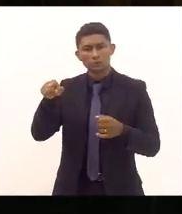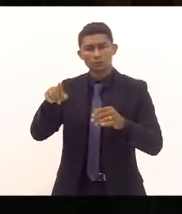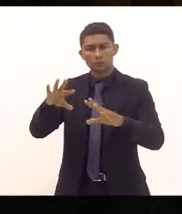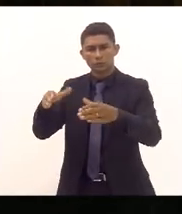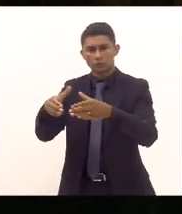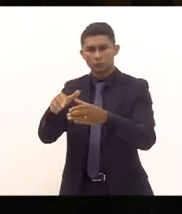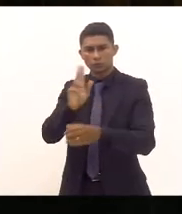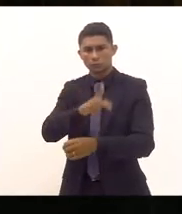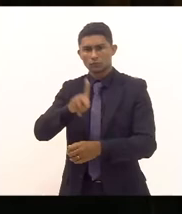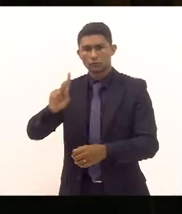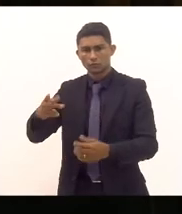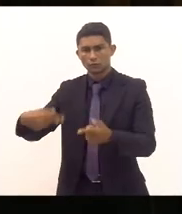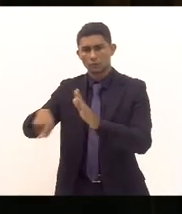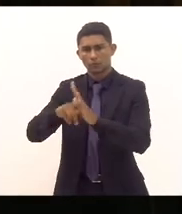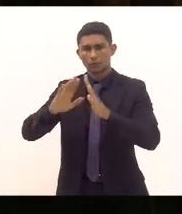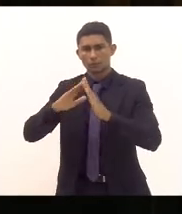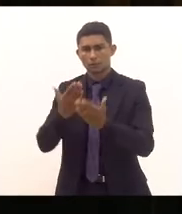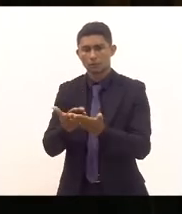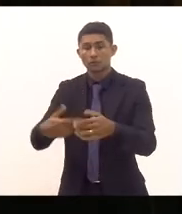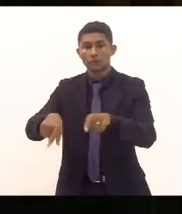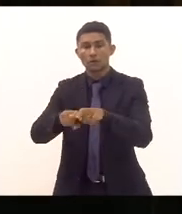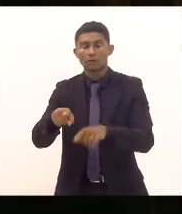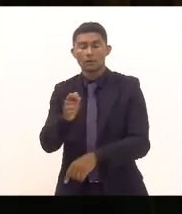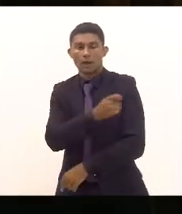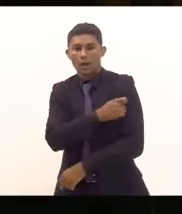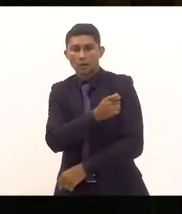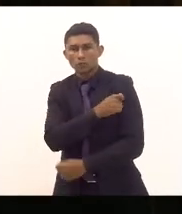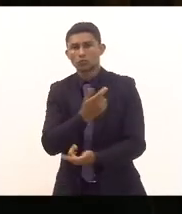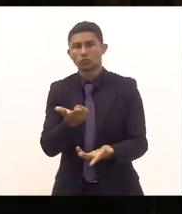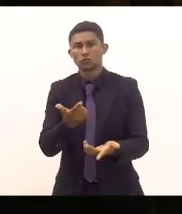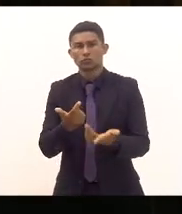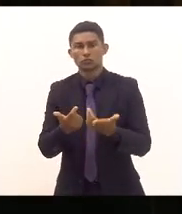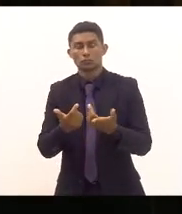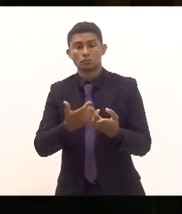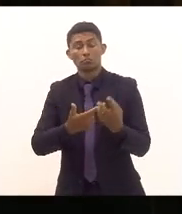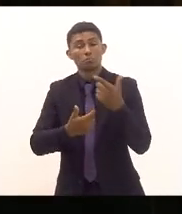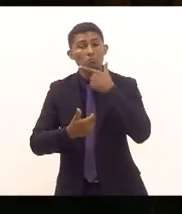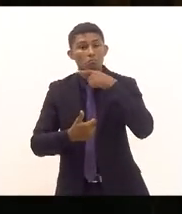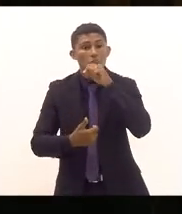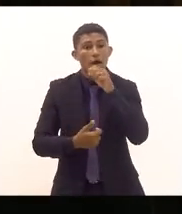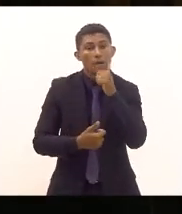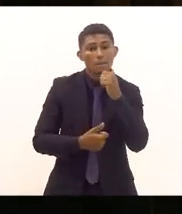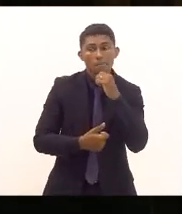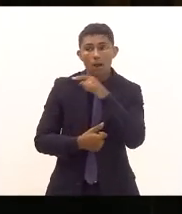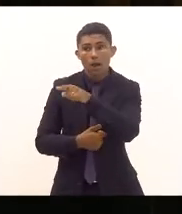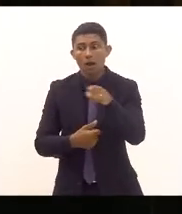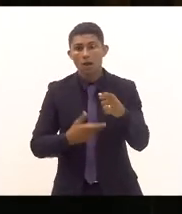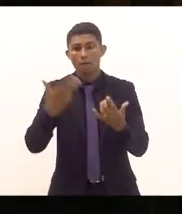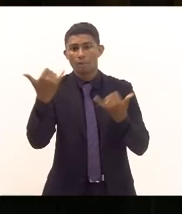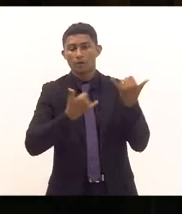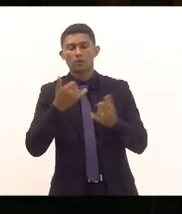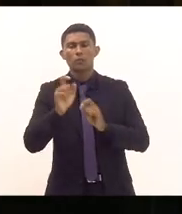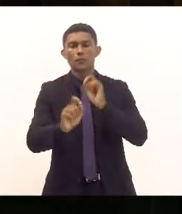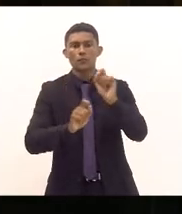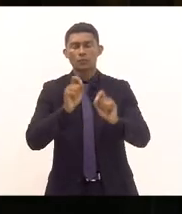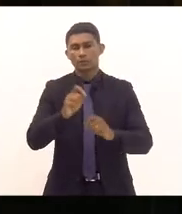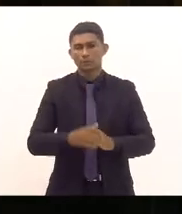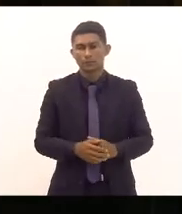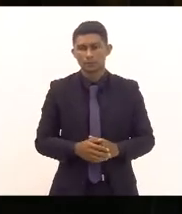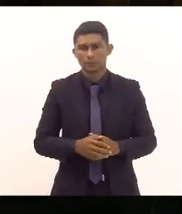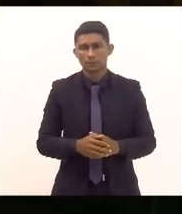da escola dos alunos da escola de pais e nos revelando que